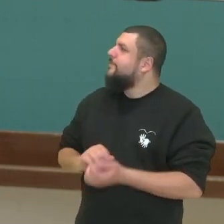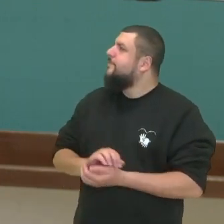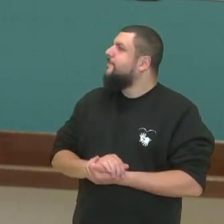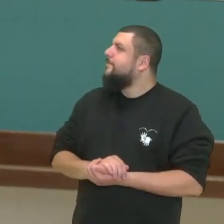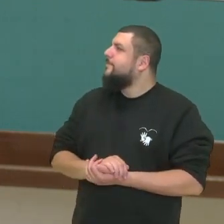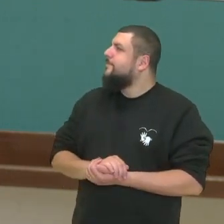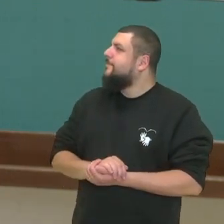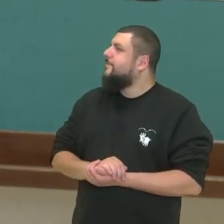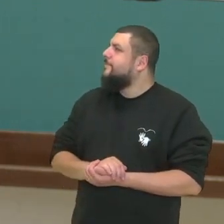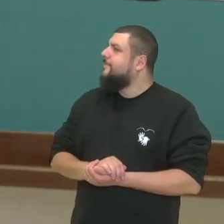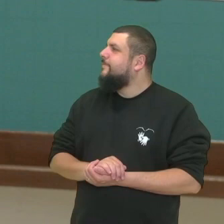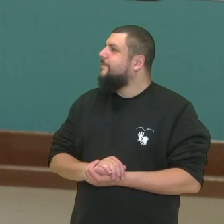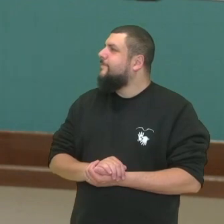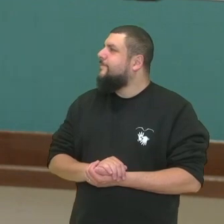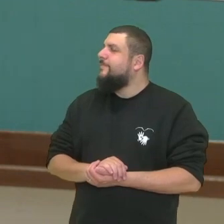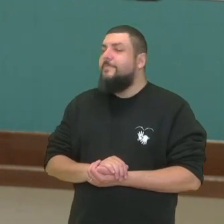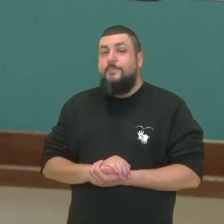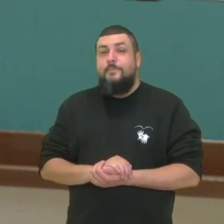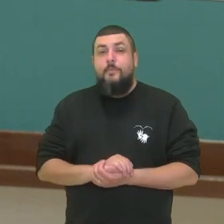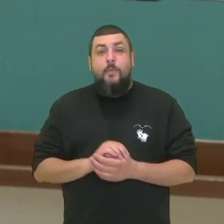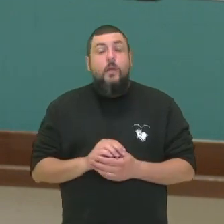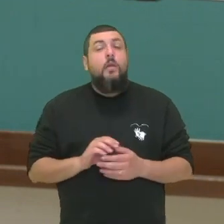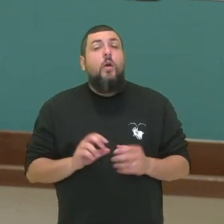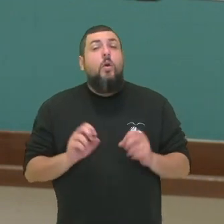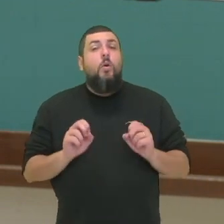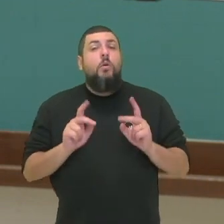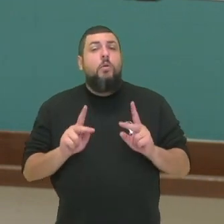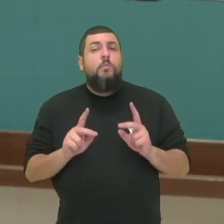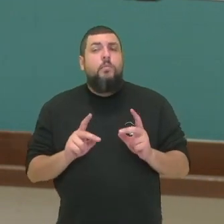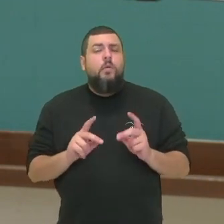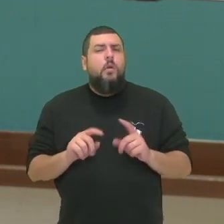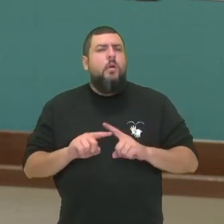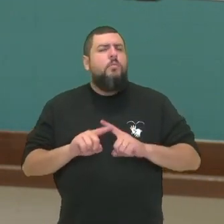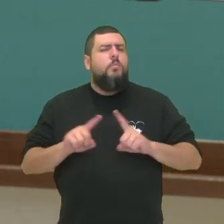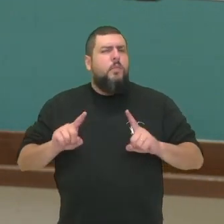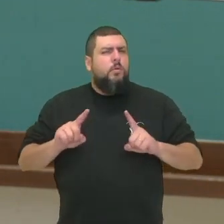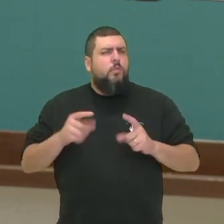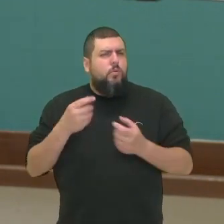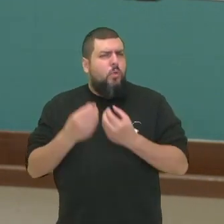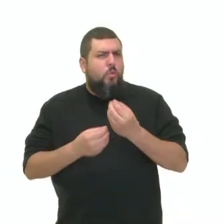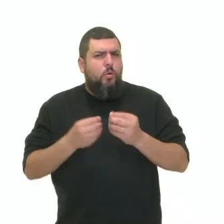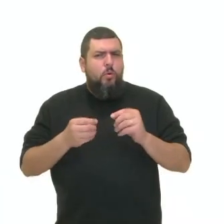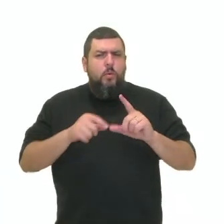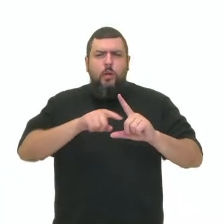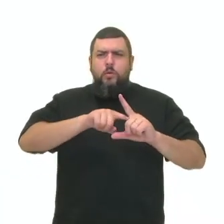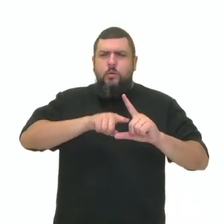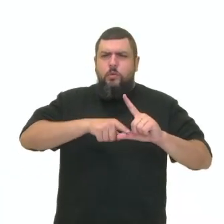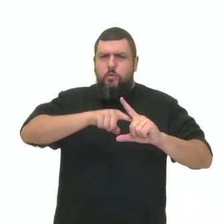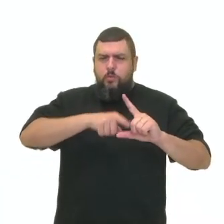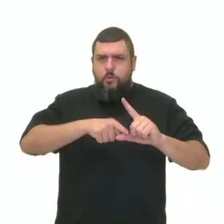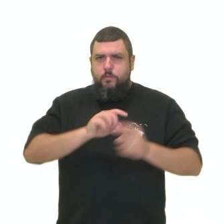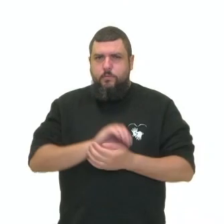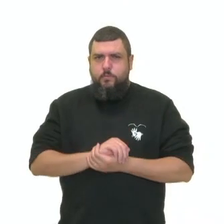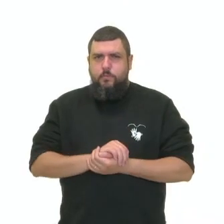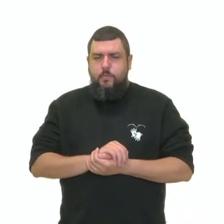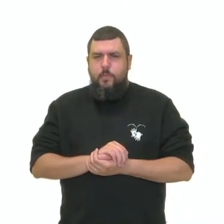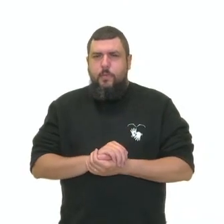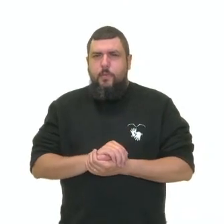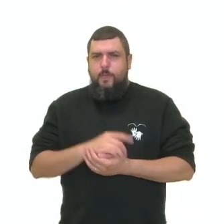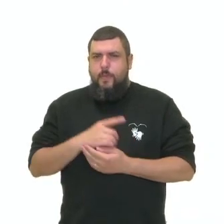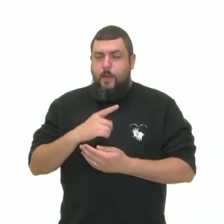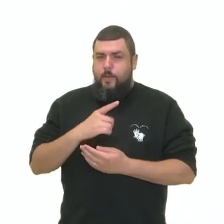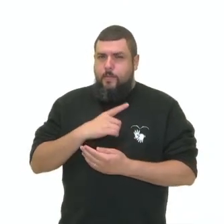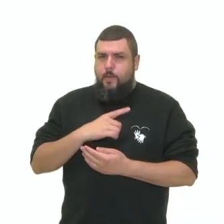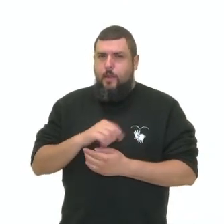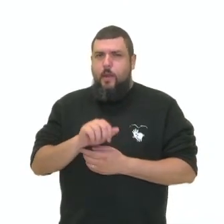aos lados. E agora, como que a gente classifica em relação aos ângulos? Vamos lá comigo então. A gente tem o triângulo acutângulo. Isso,